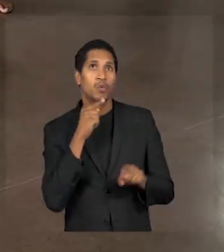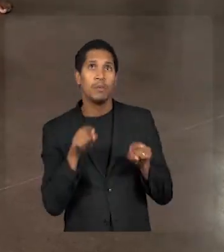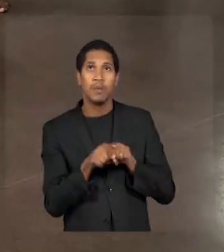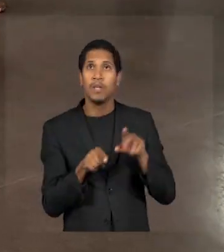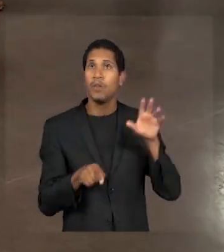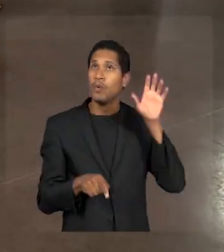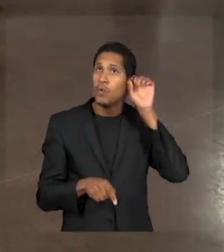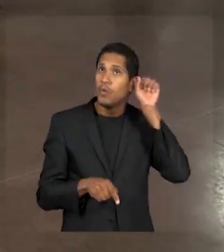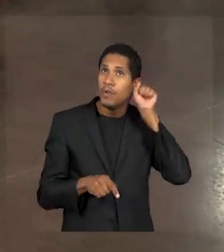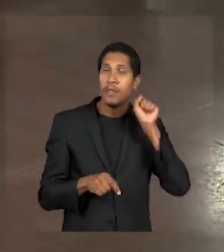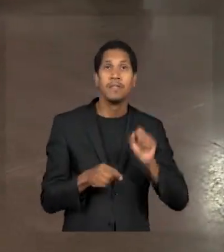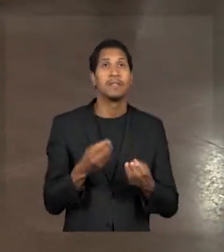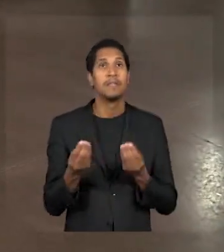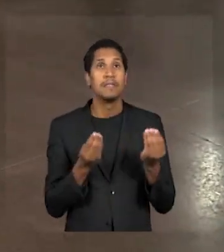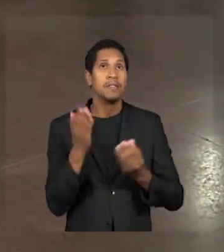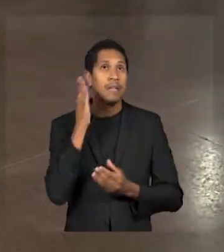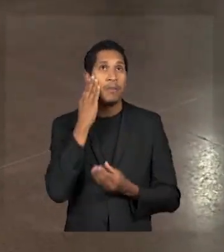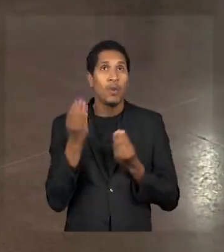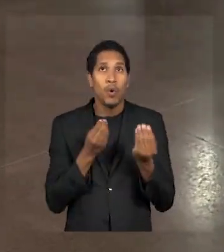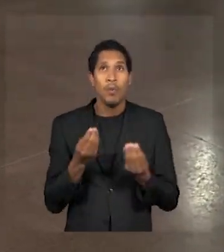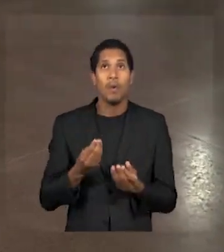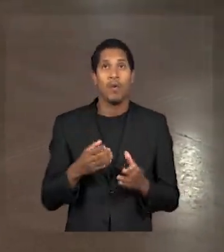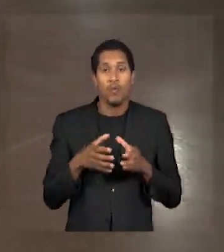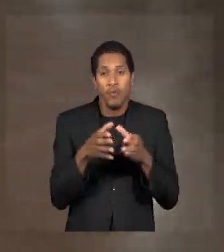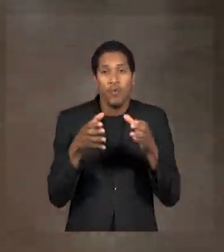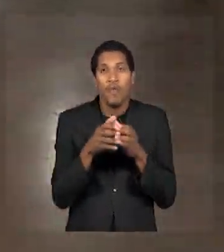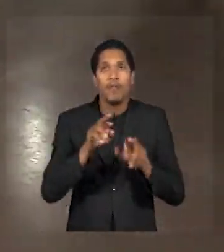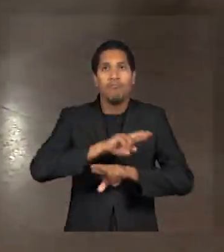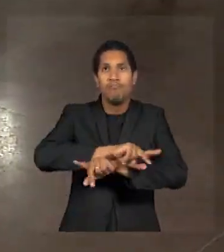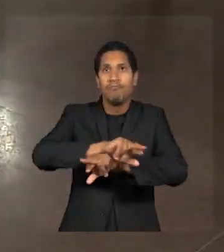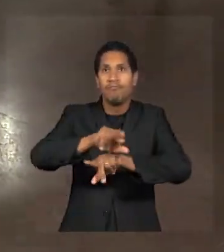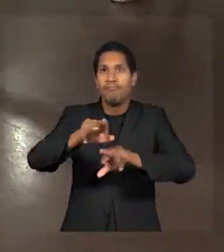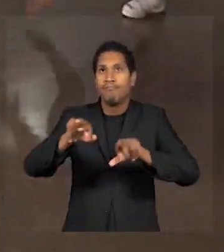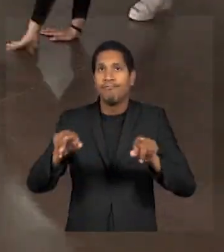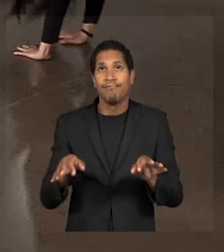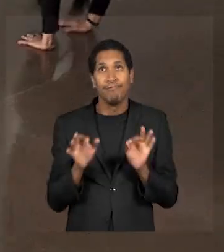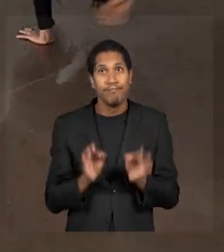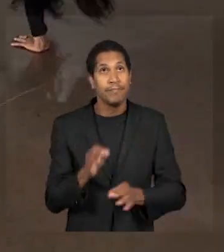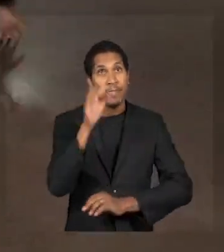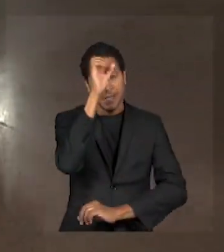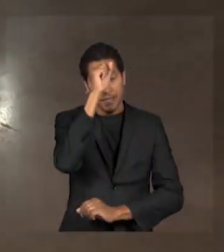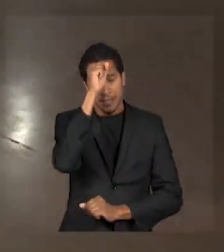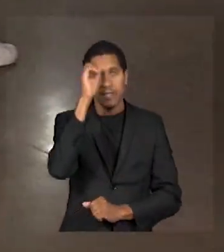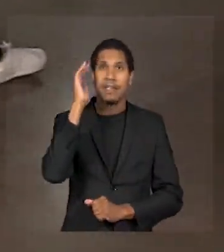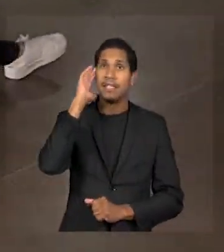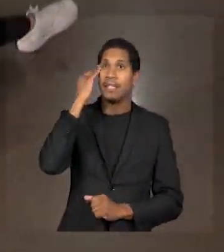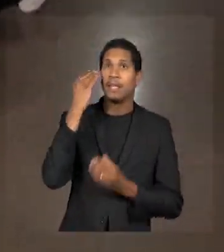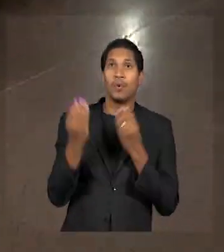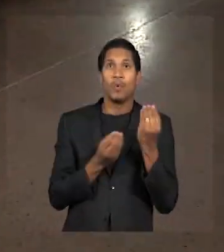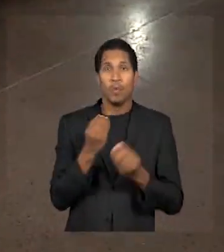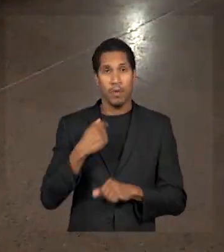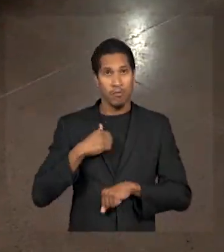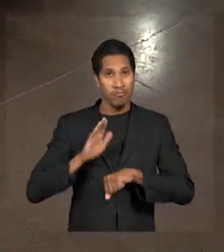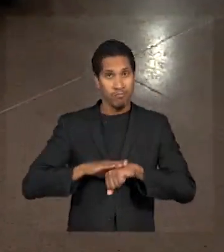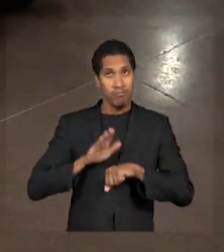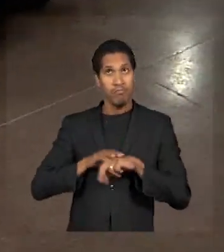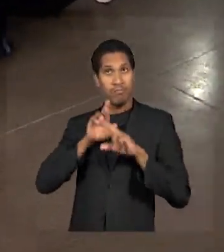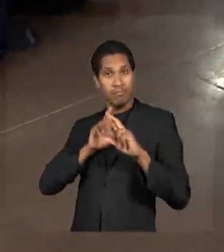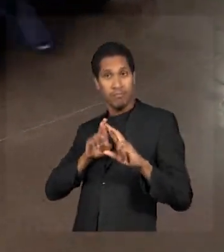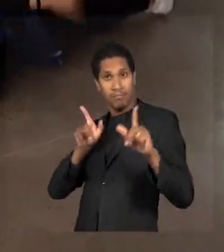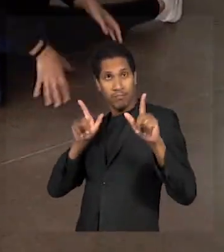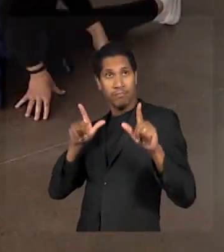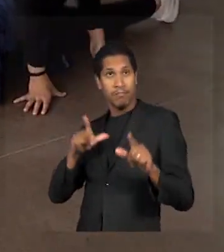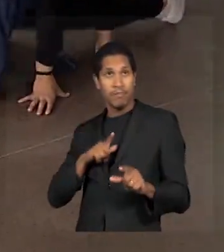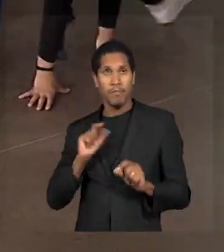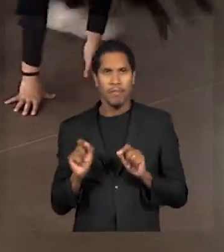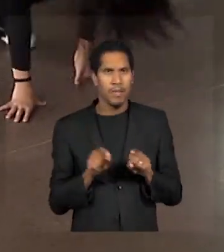ouvintes aprendam a conviver com as diferenças. Aprendam a entender que eu sou diferente, mas isso